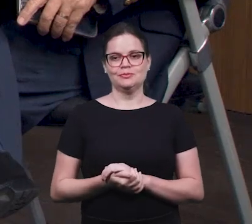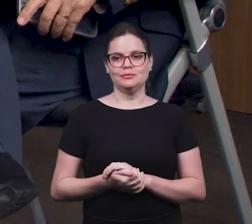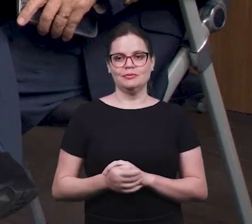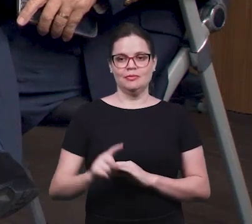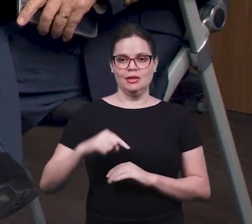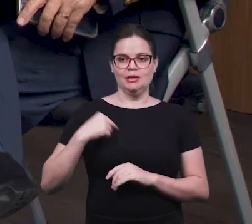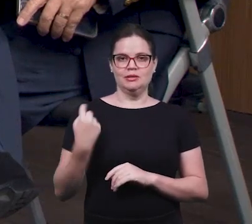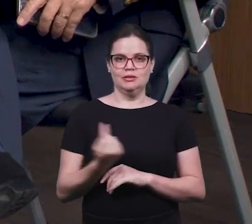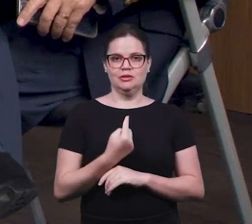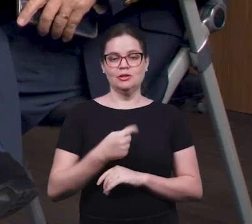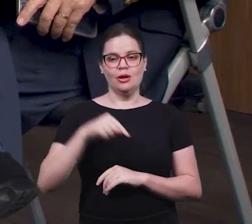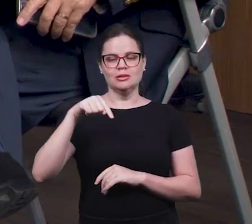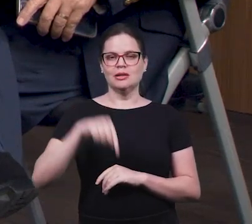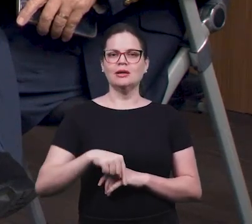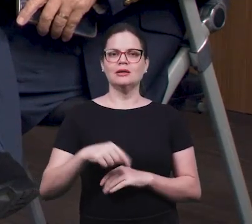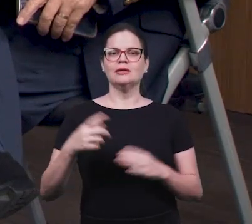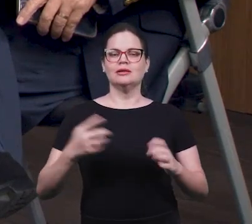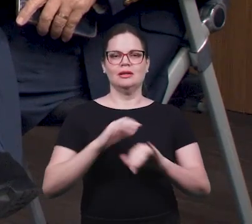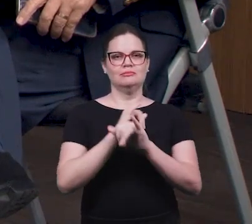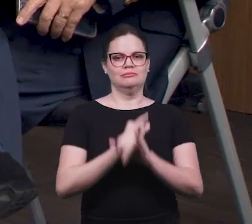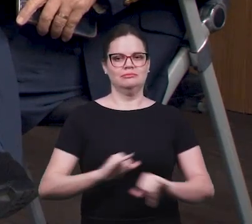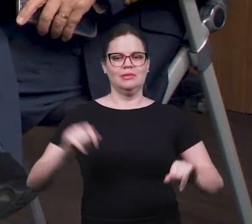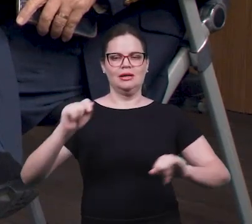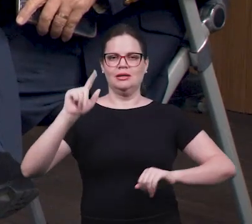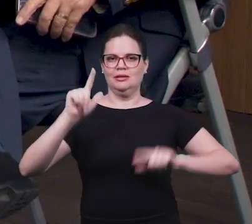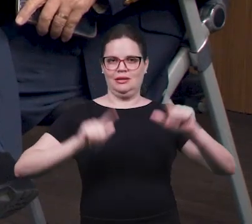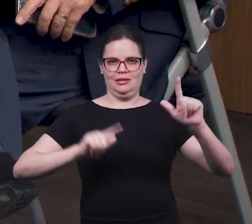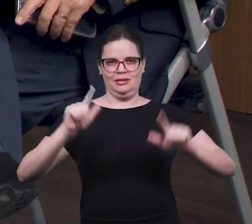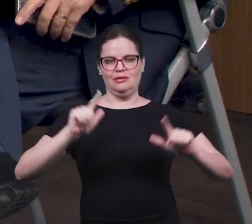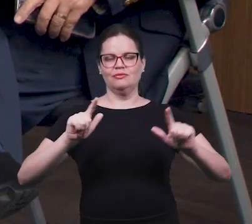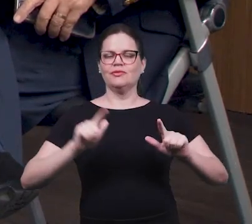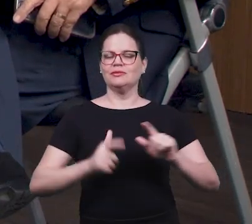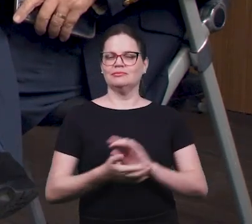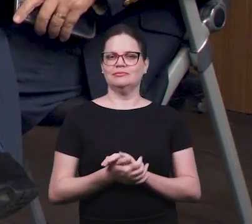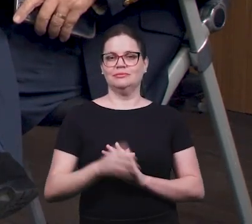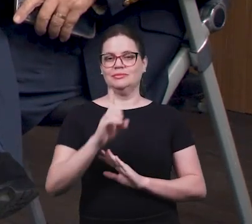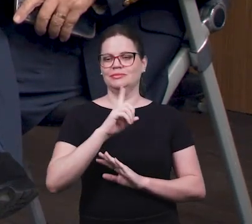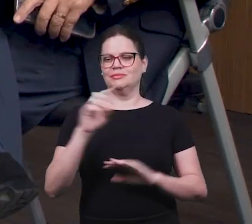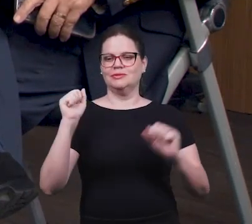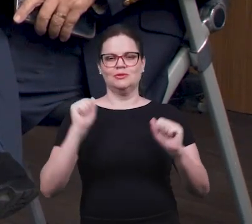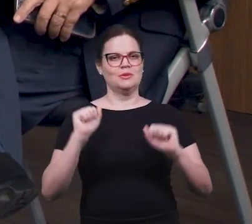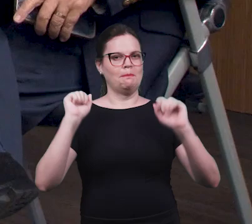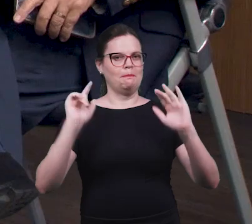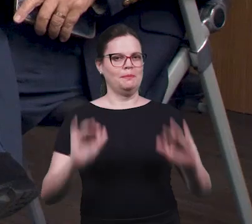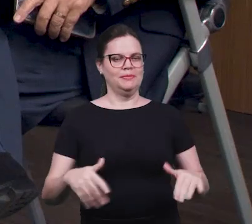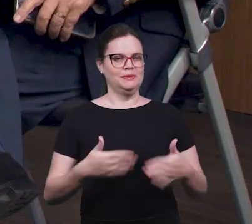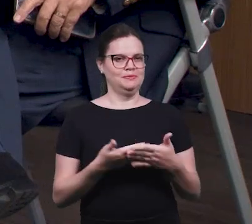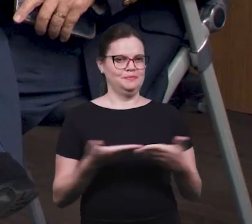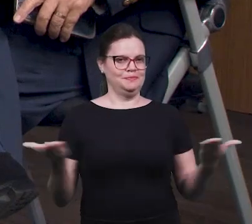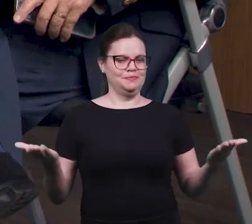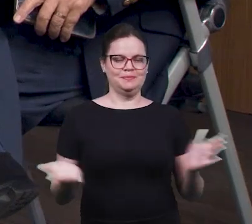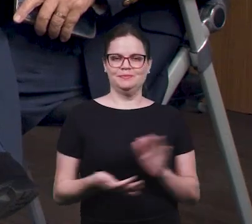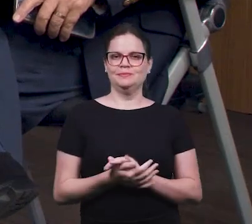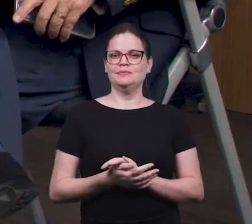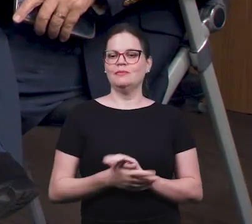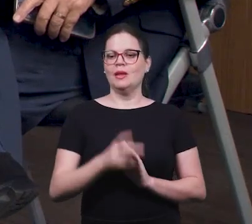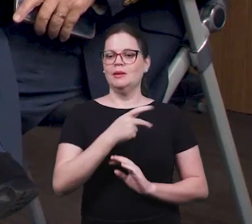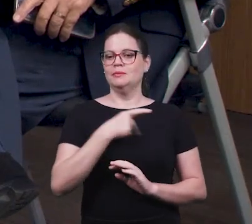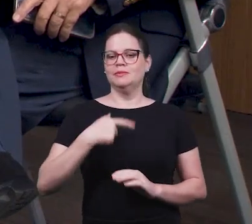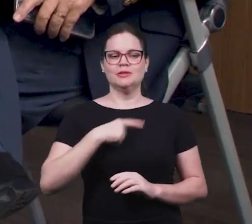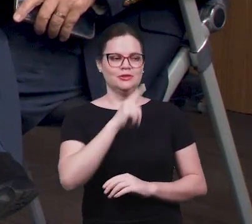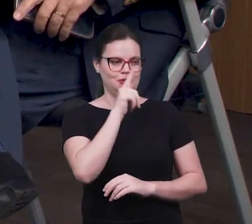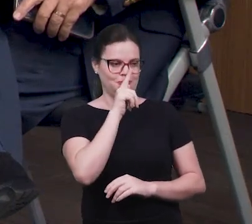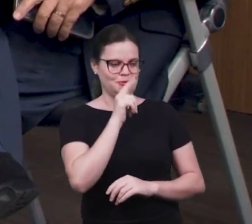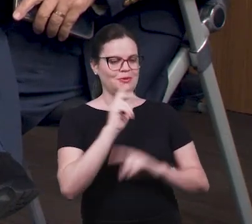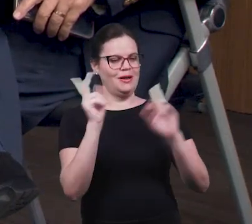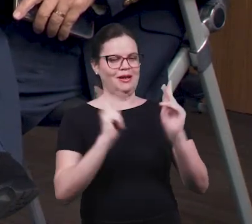rede da Bandeirantes Televisão. Que Deus abençoe a todos. Muito bem, pastor Gilson Souza, paz do Senhor.